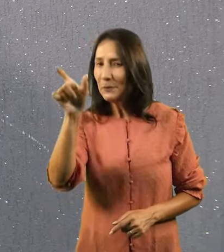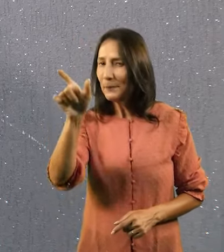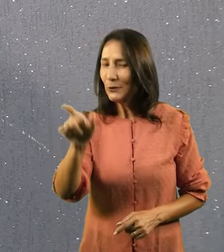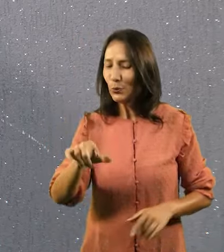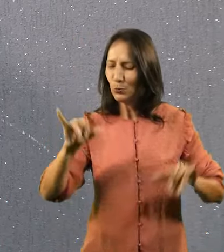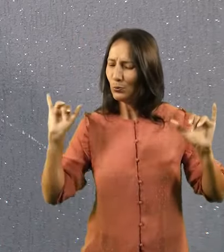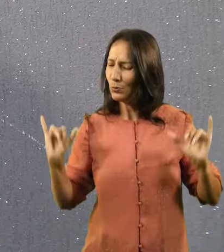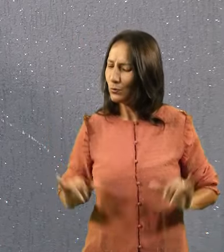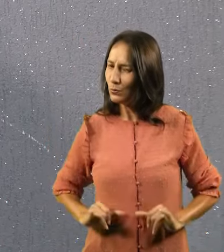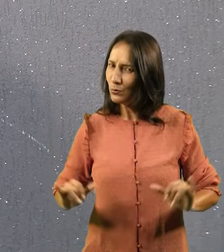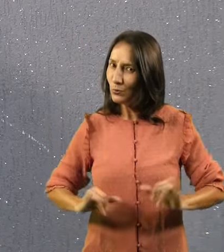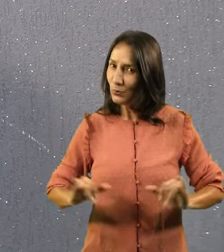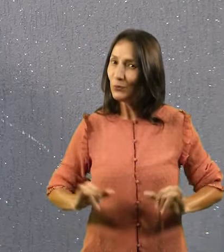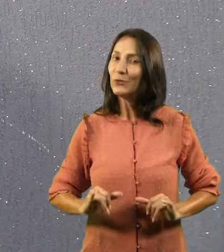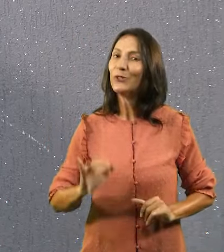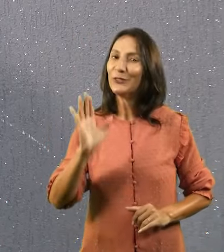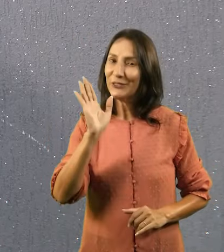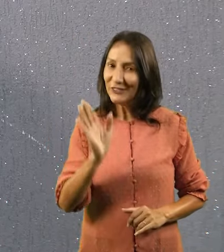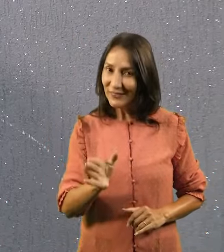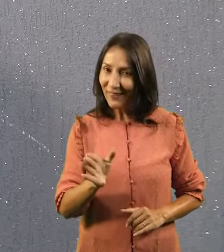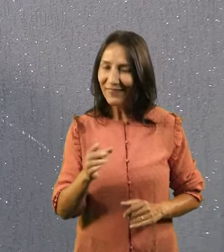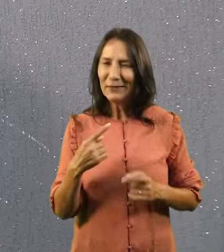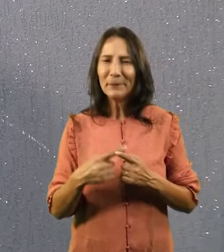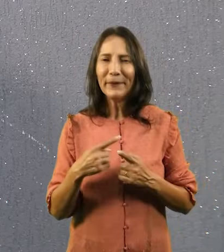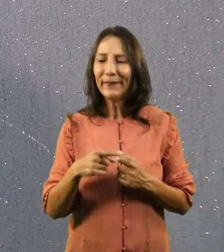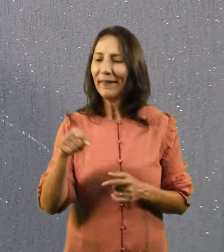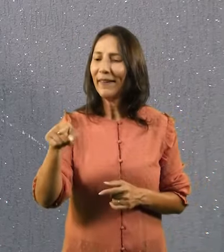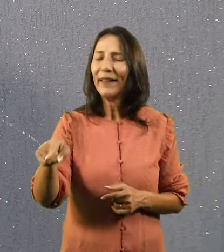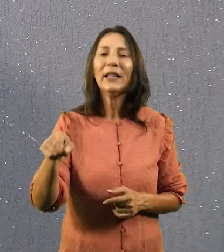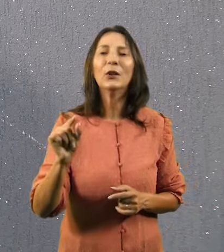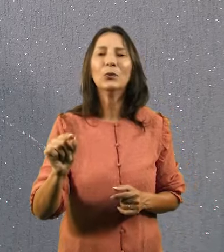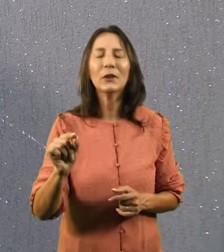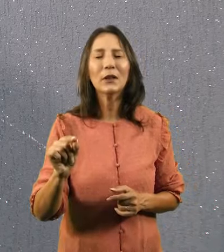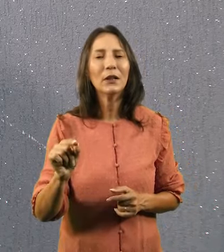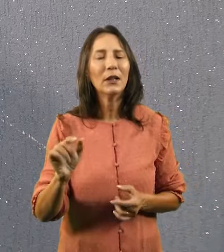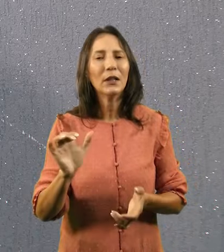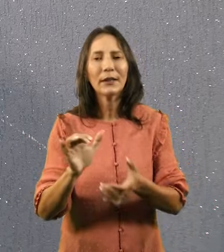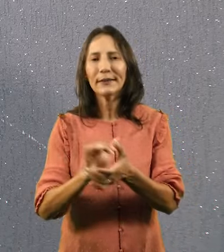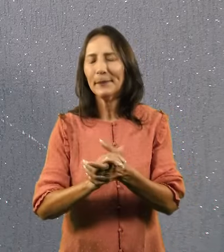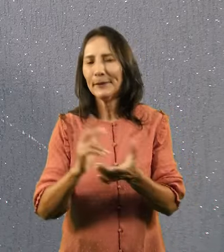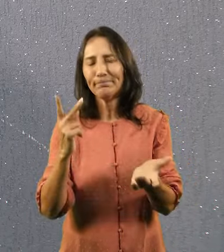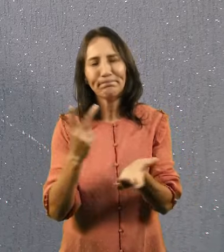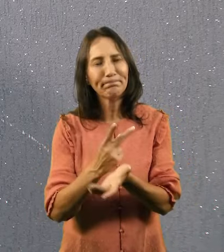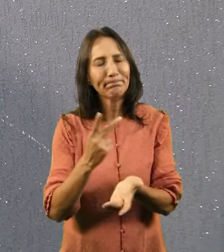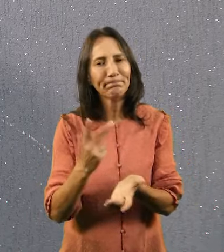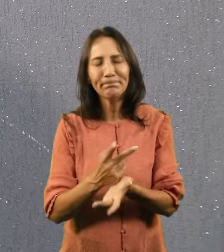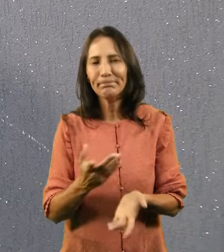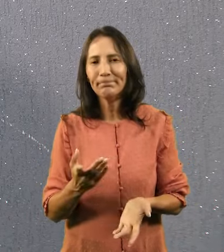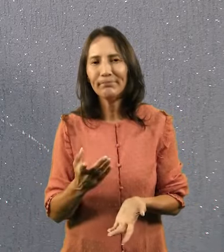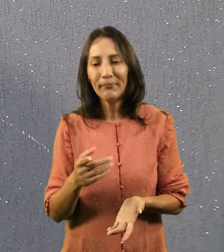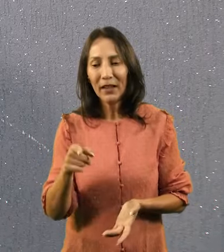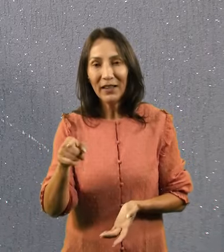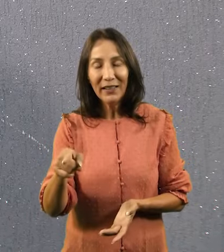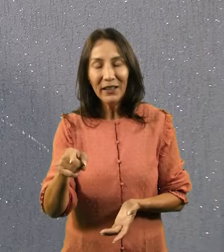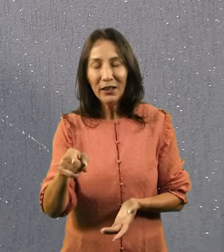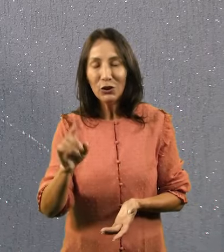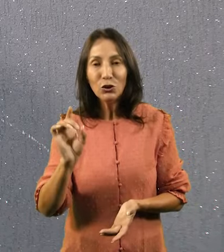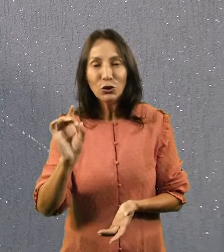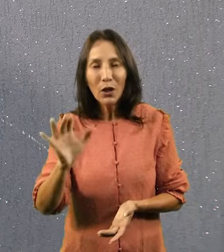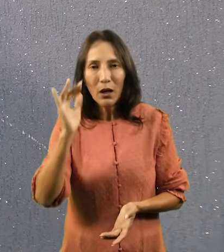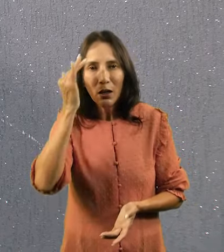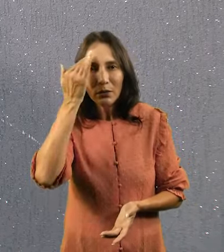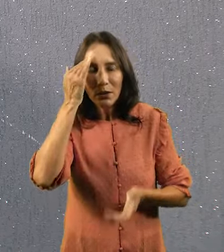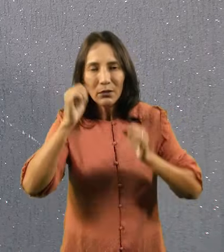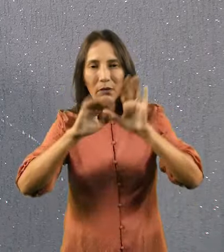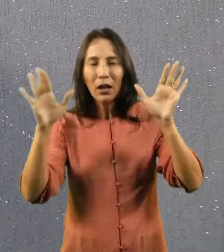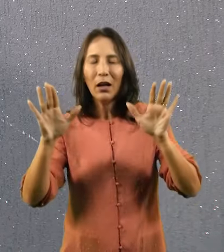e amarguradamente porque estavam num casamento errado e só abriram os olhos